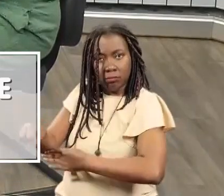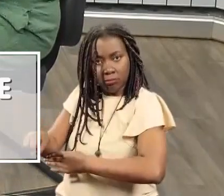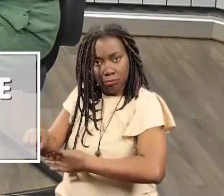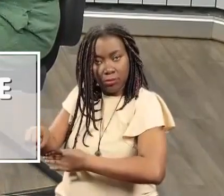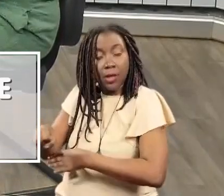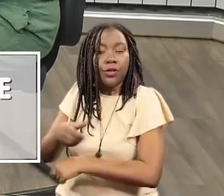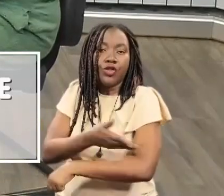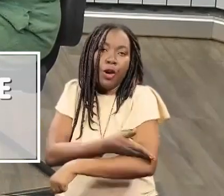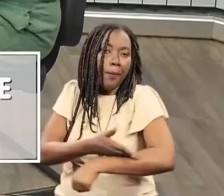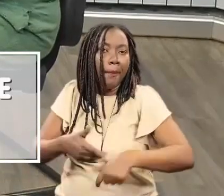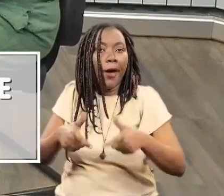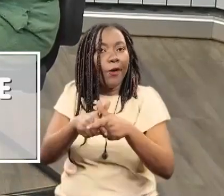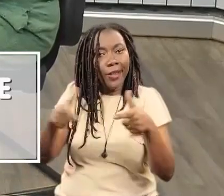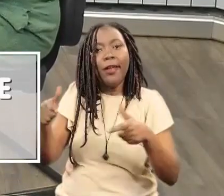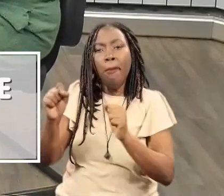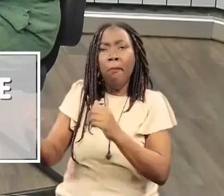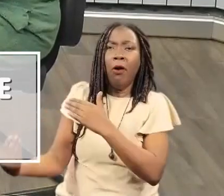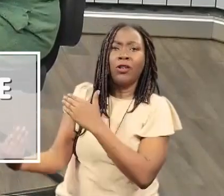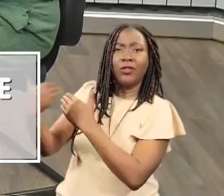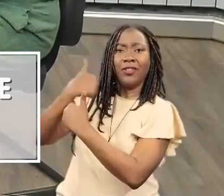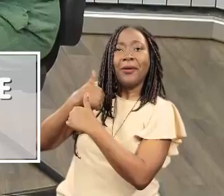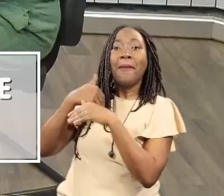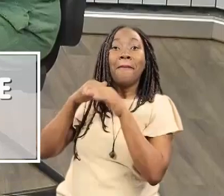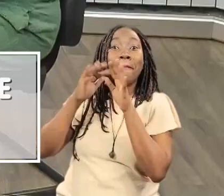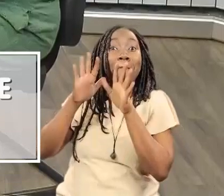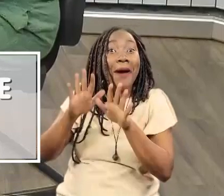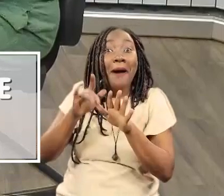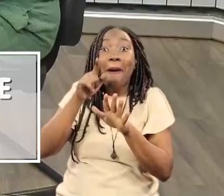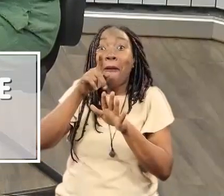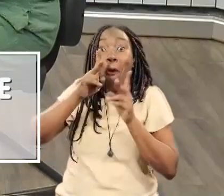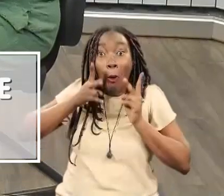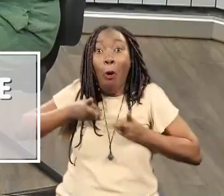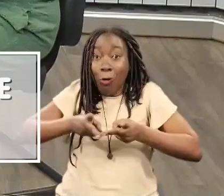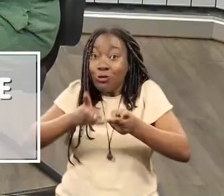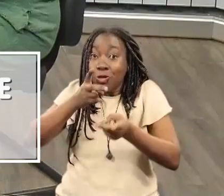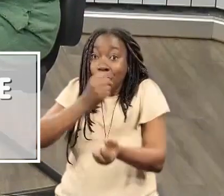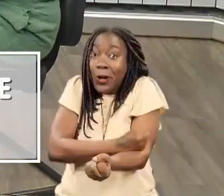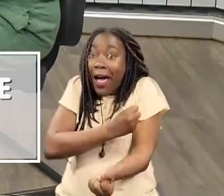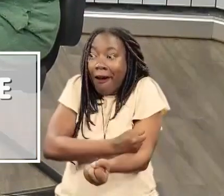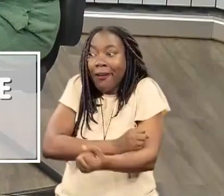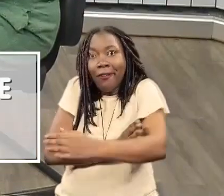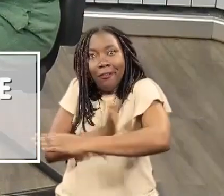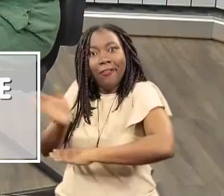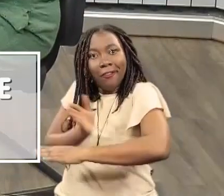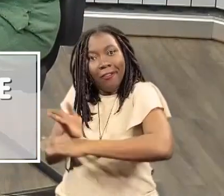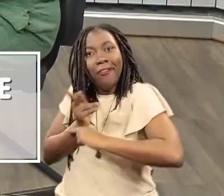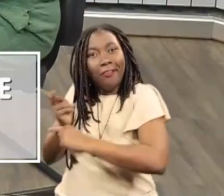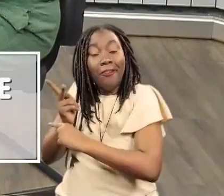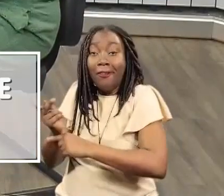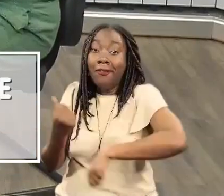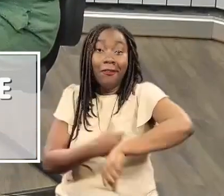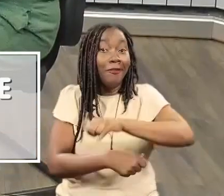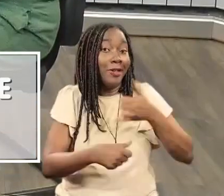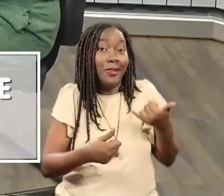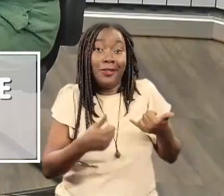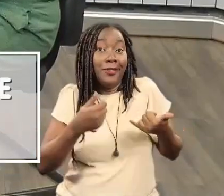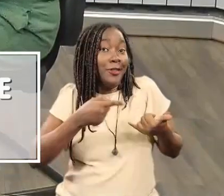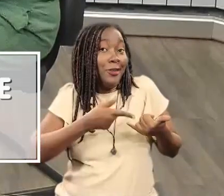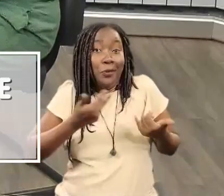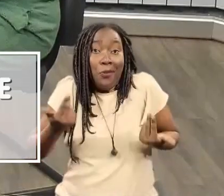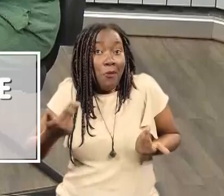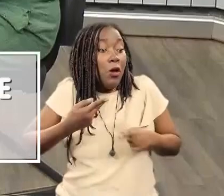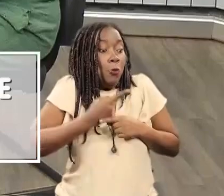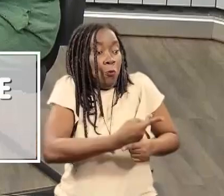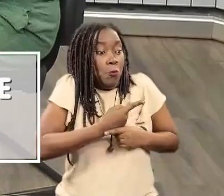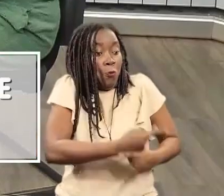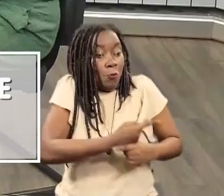Geralmente, na maioria das vezes, ela pode vir até você? Pode, mas aí para continuar você vai até ela. E o celular também, você vai até ele, você busca